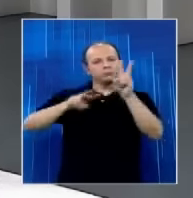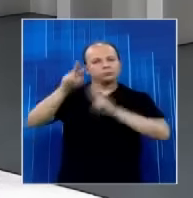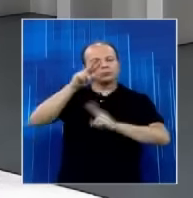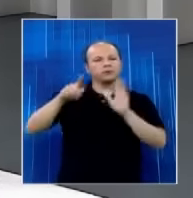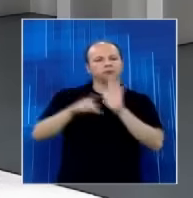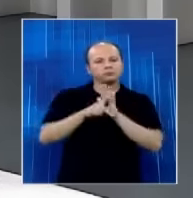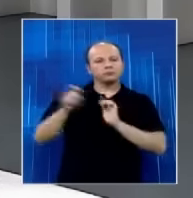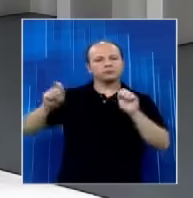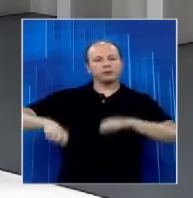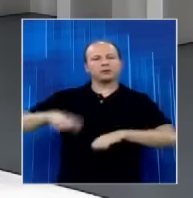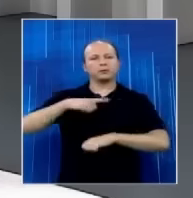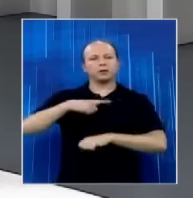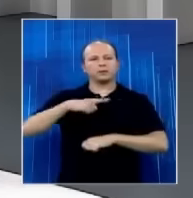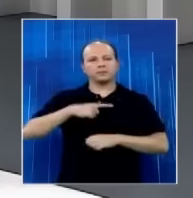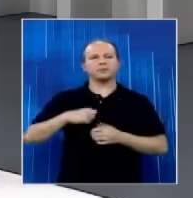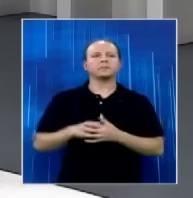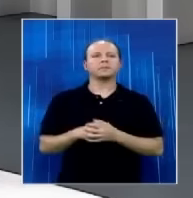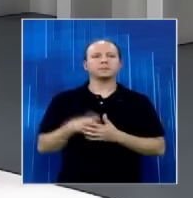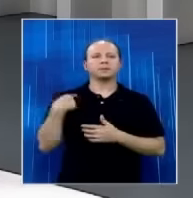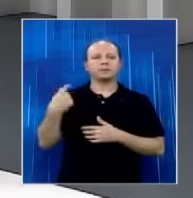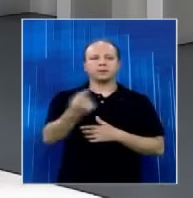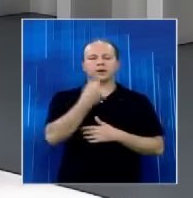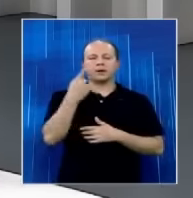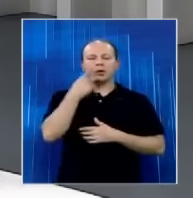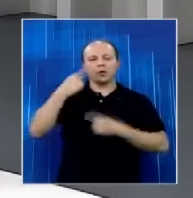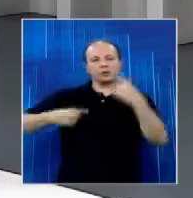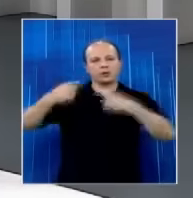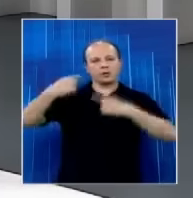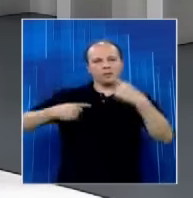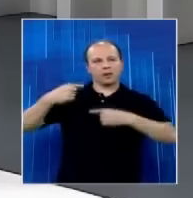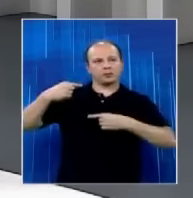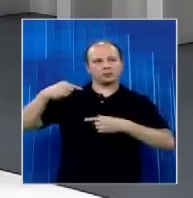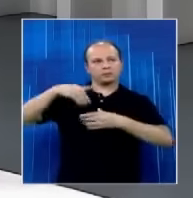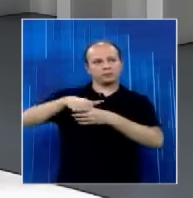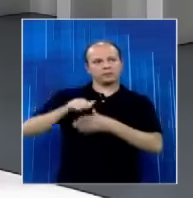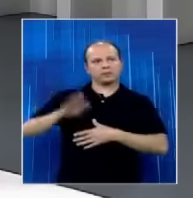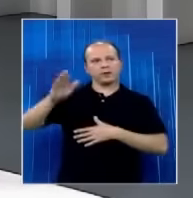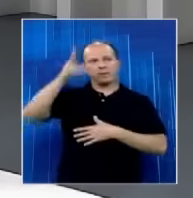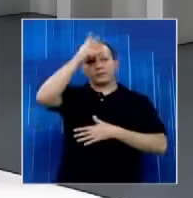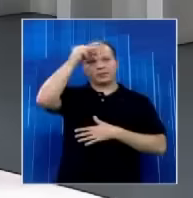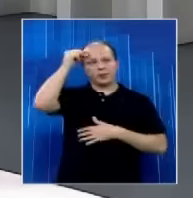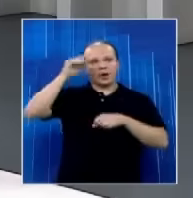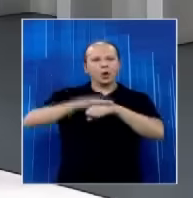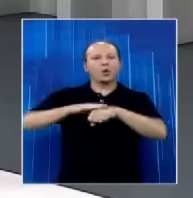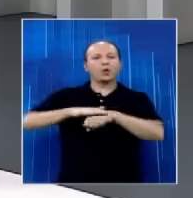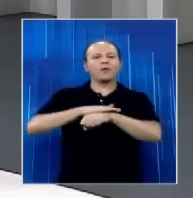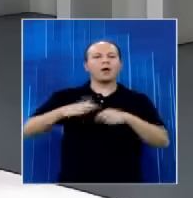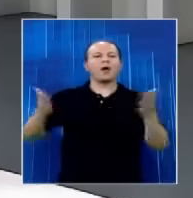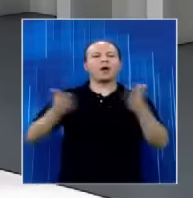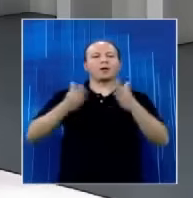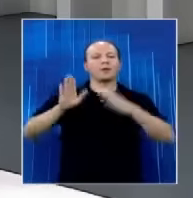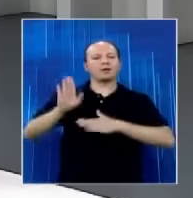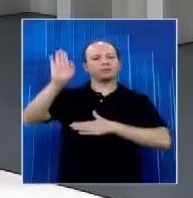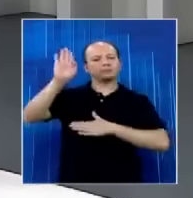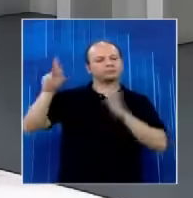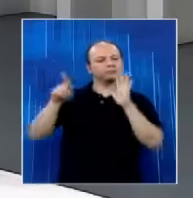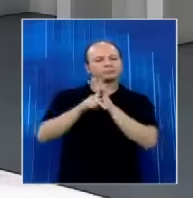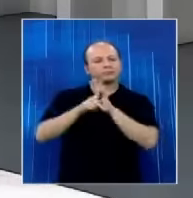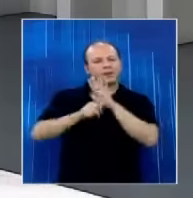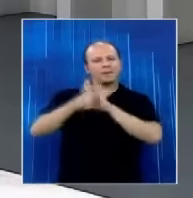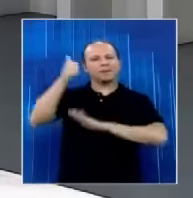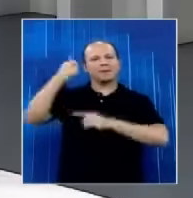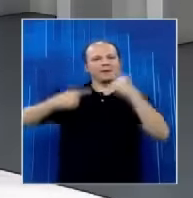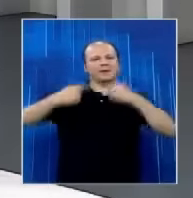TV Gazeta, onde acabou agora há pouco, como vocês viram, o debate à Prefeitura de São Paulo. E eles conversam com candidatos sobre esse